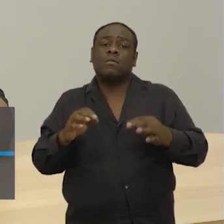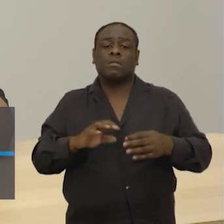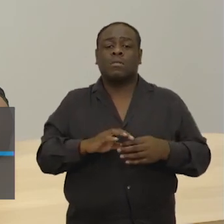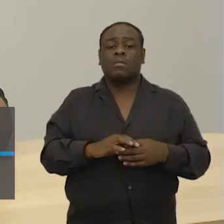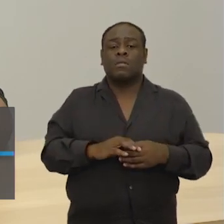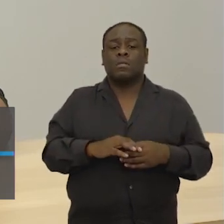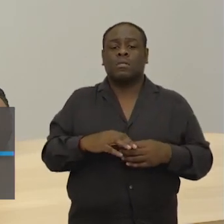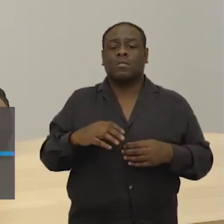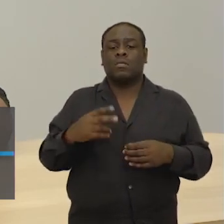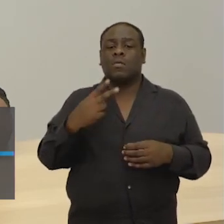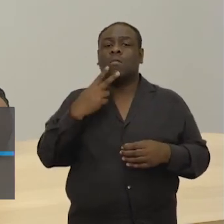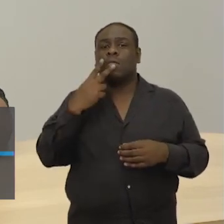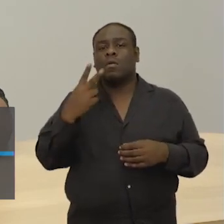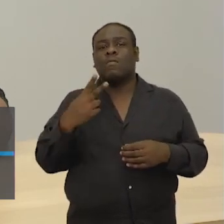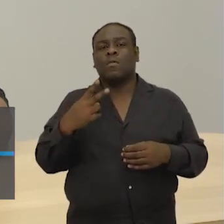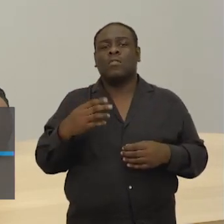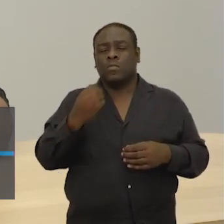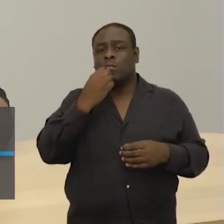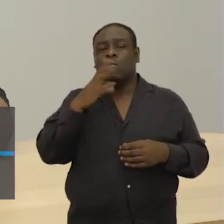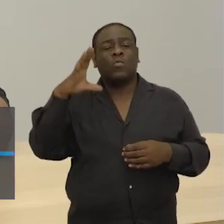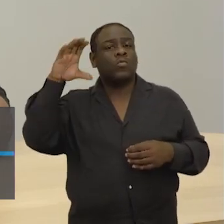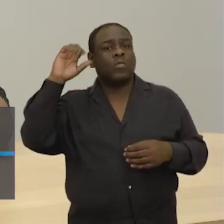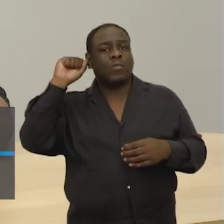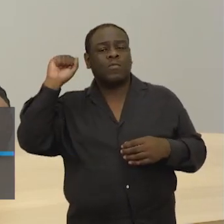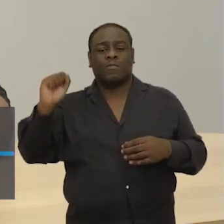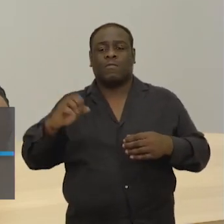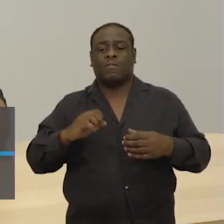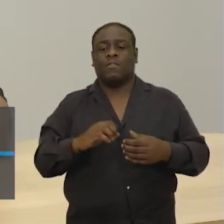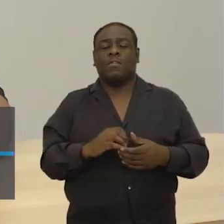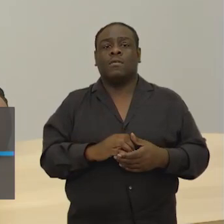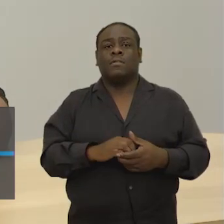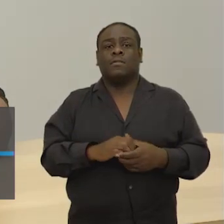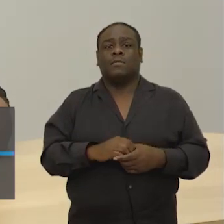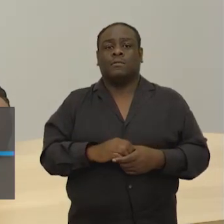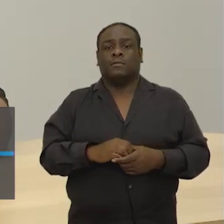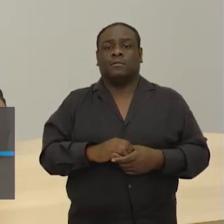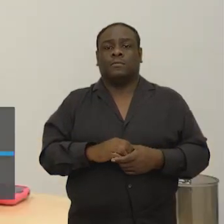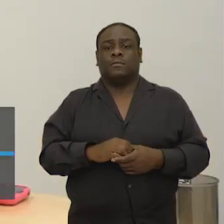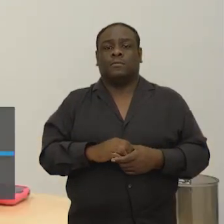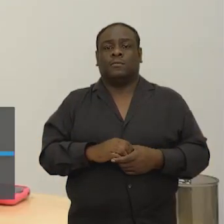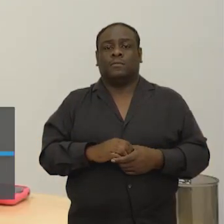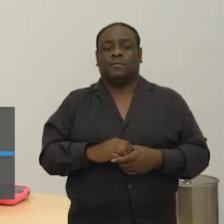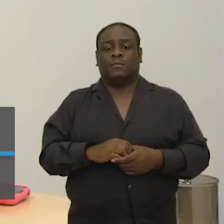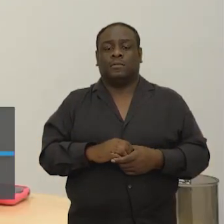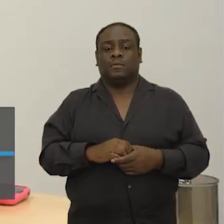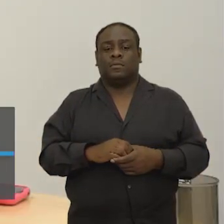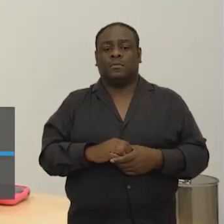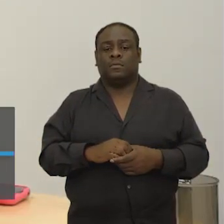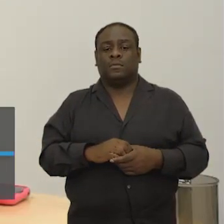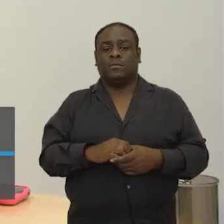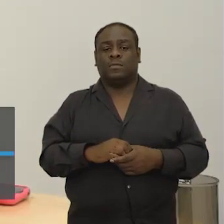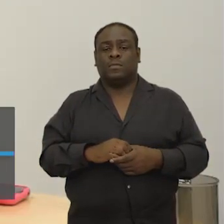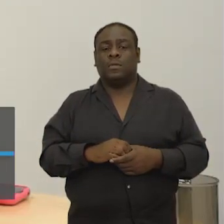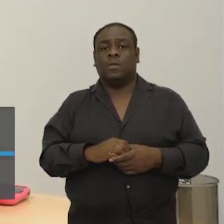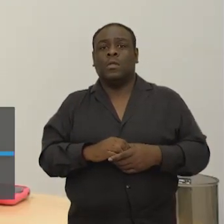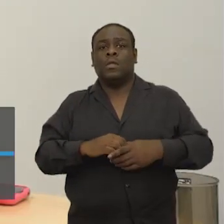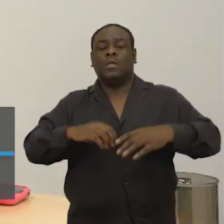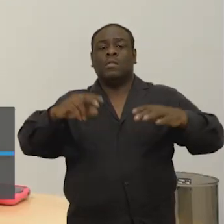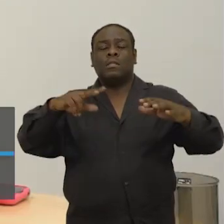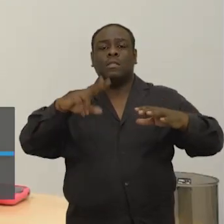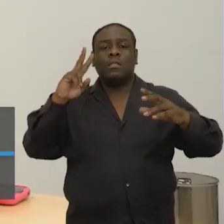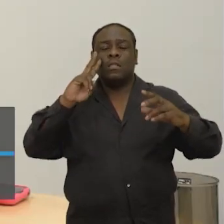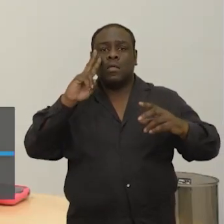não, é uma voz de taquara rachada mesmo. Não consegui pensar em nada assim muito... Ó, a Promarte já fez assim uma visão geral. Ela coloca